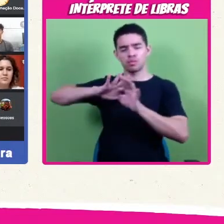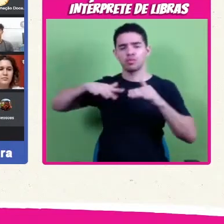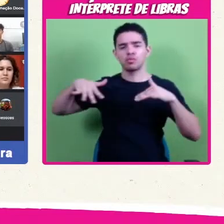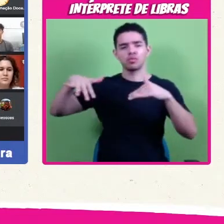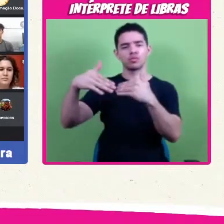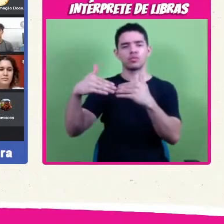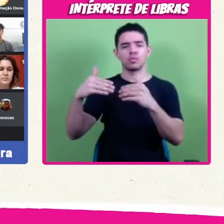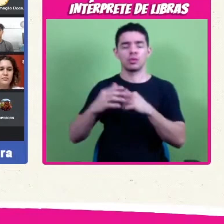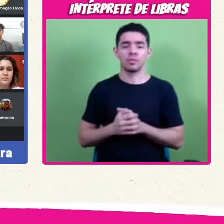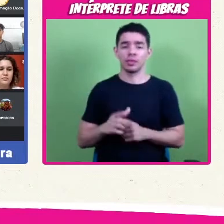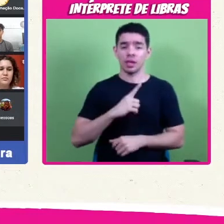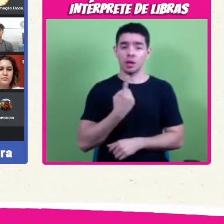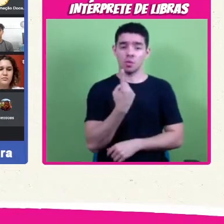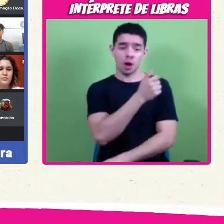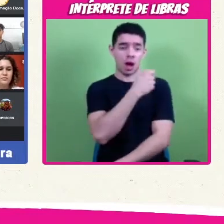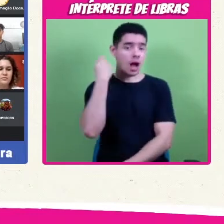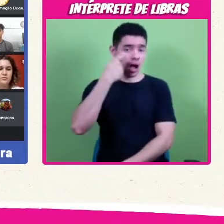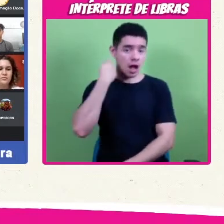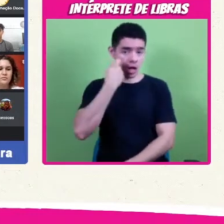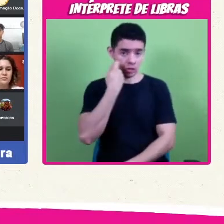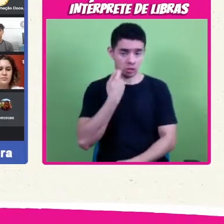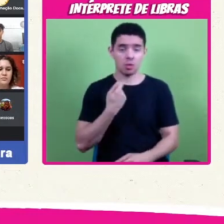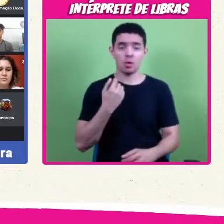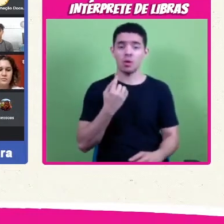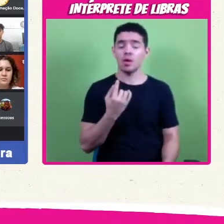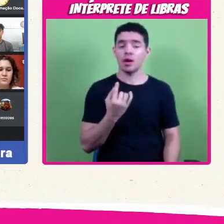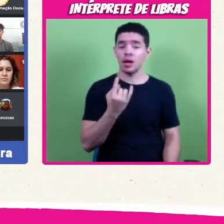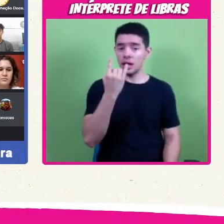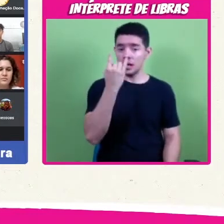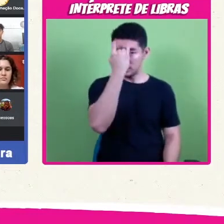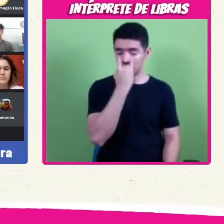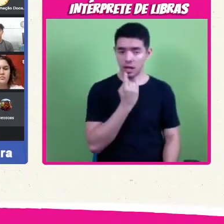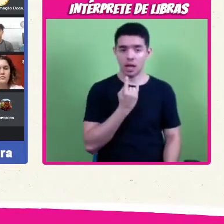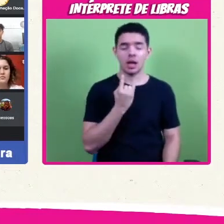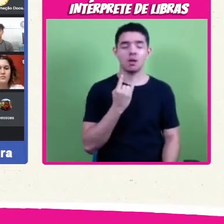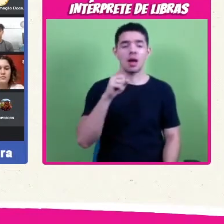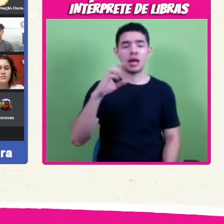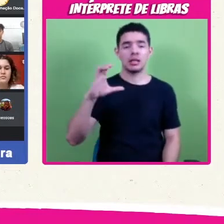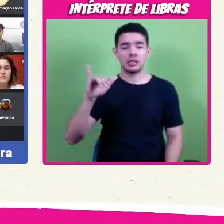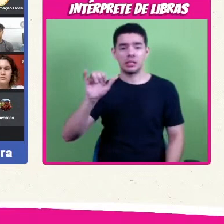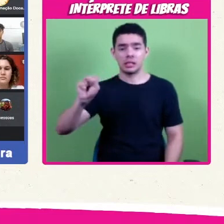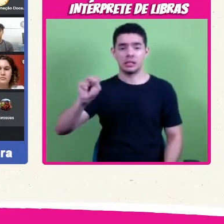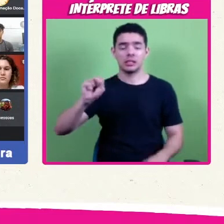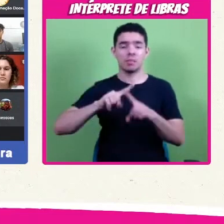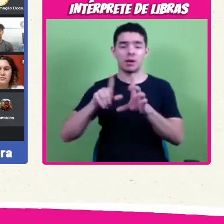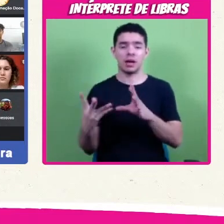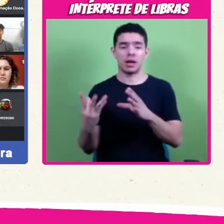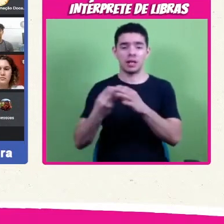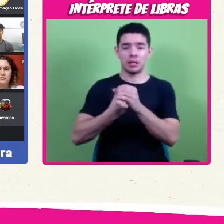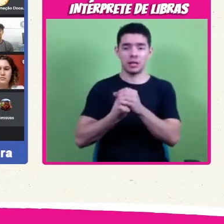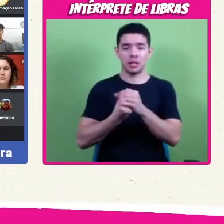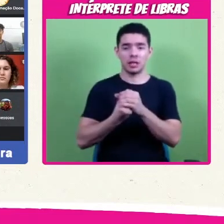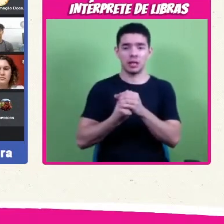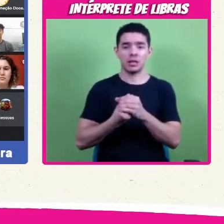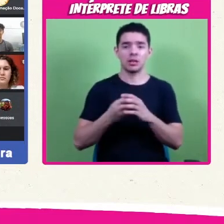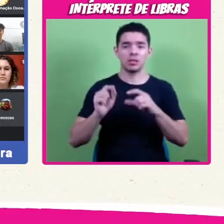temos um ator que é cego, que é cisgênero, mas que também está dentro aí dentro da